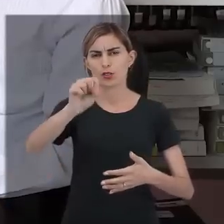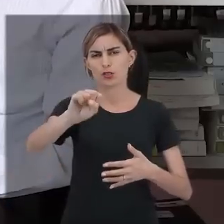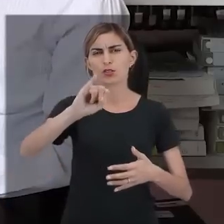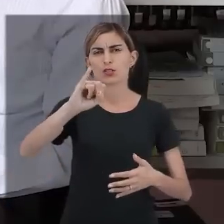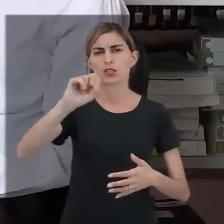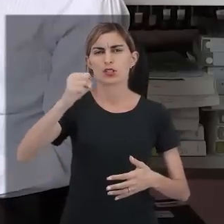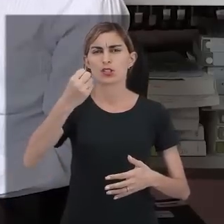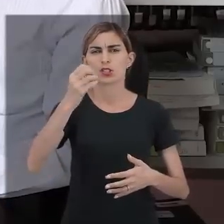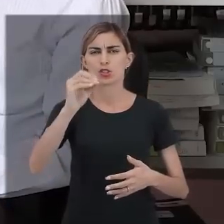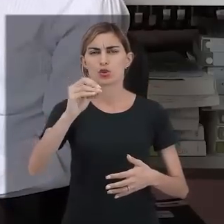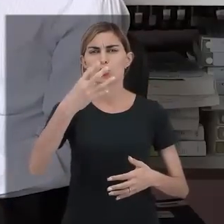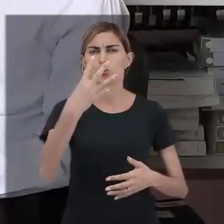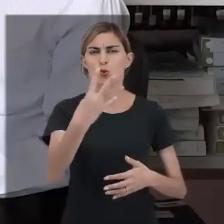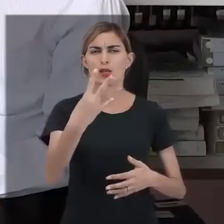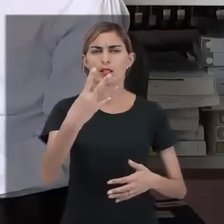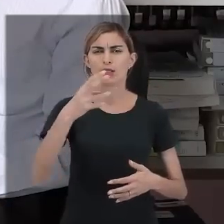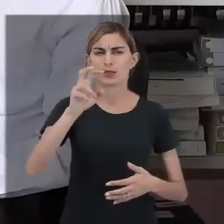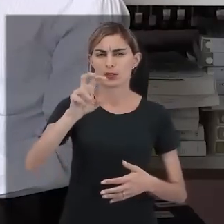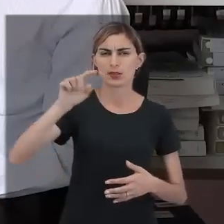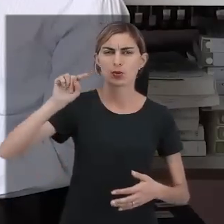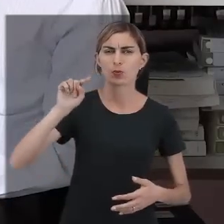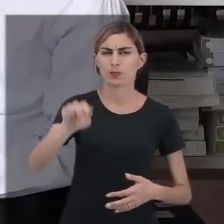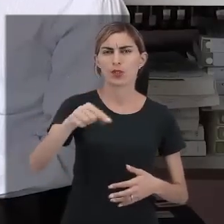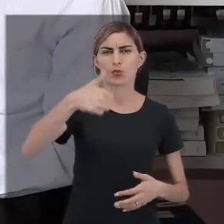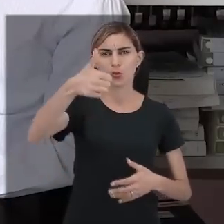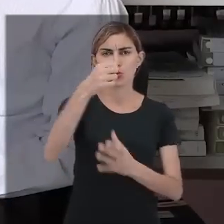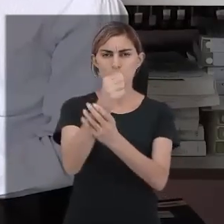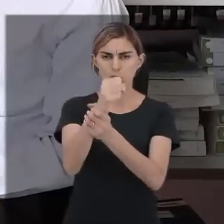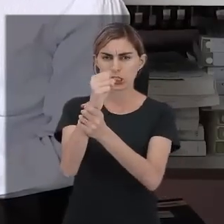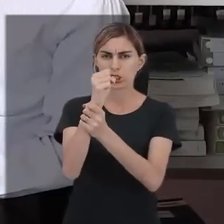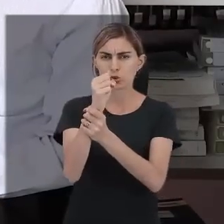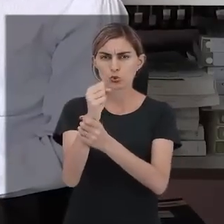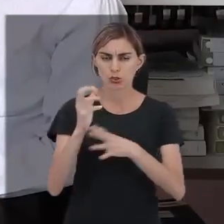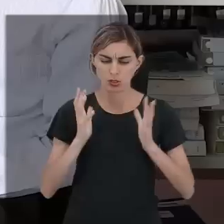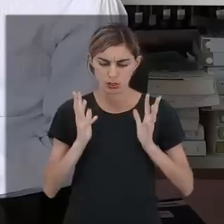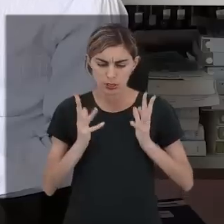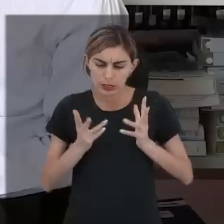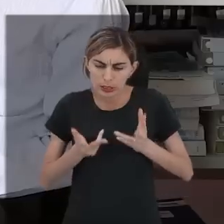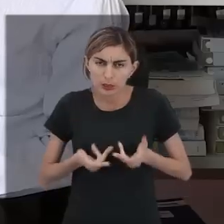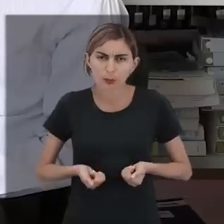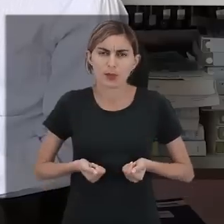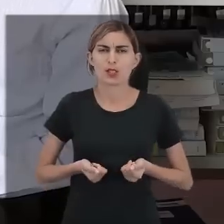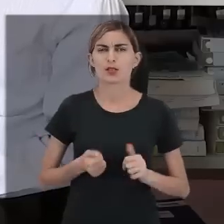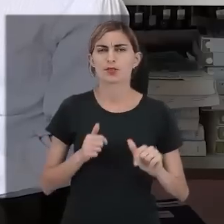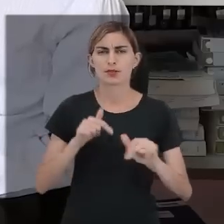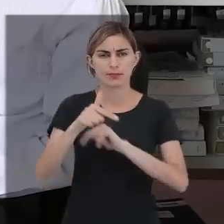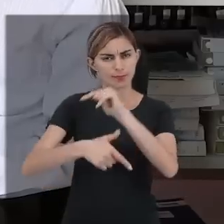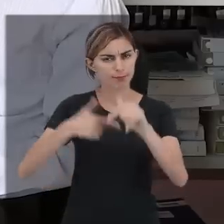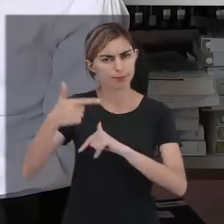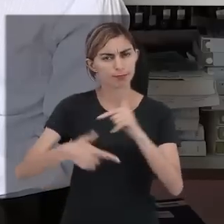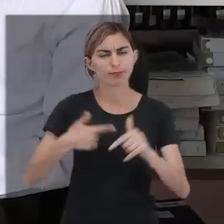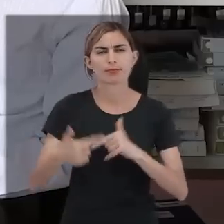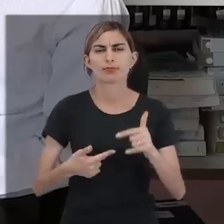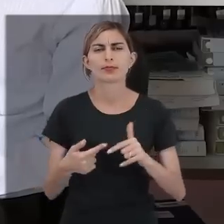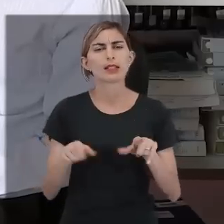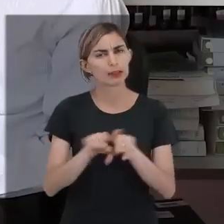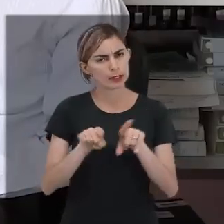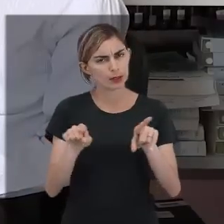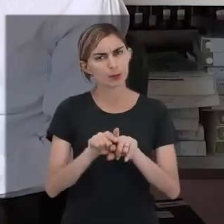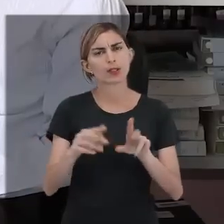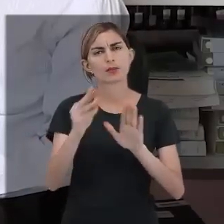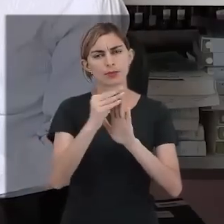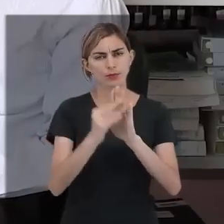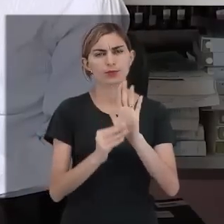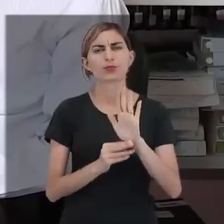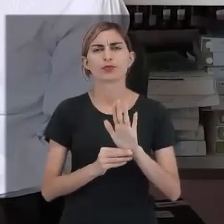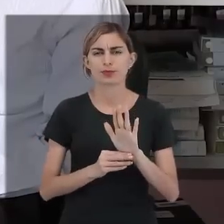ISO 45001, que é a de segurança e higiene ocupacional. Ela também está dentro, está nessa disposição